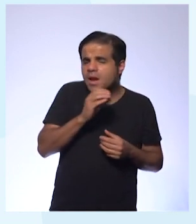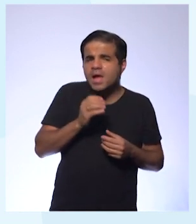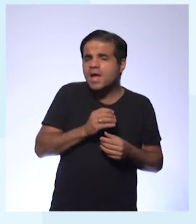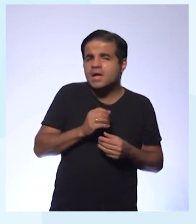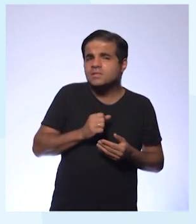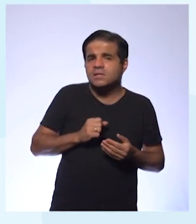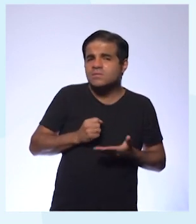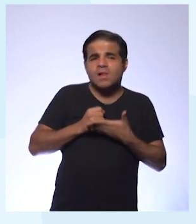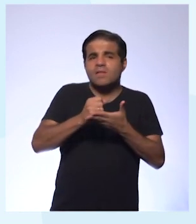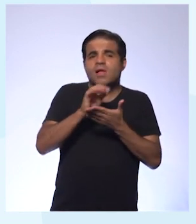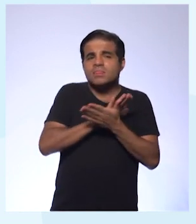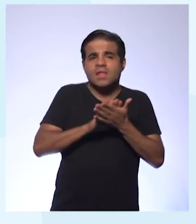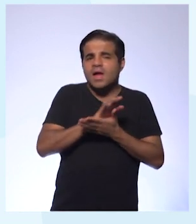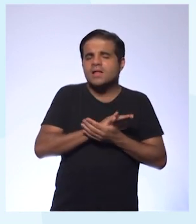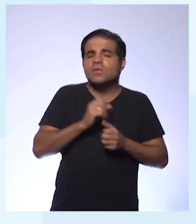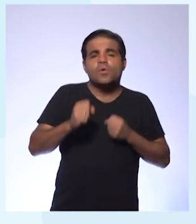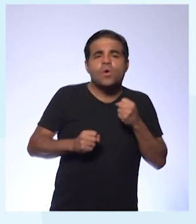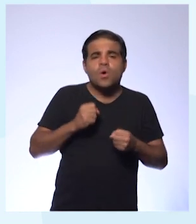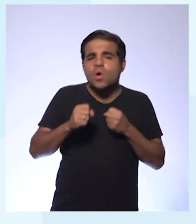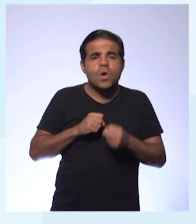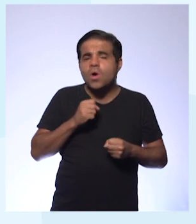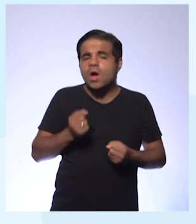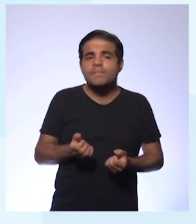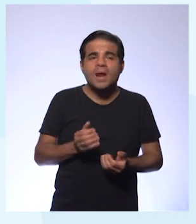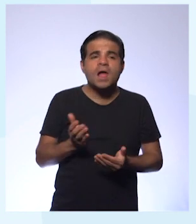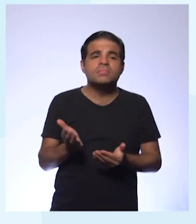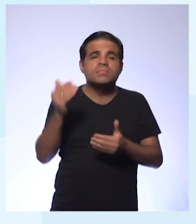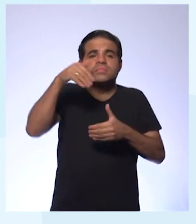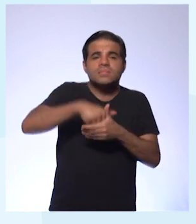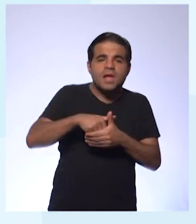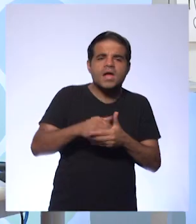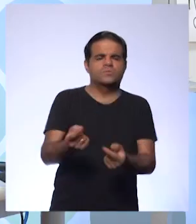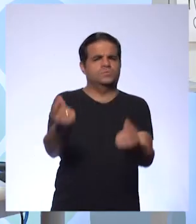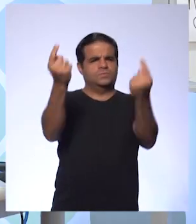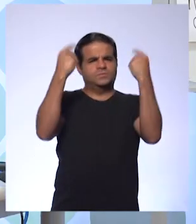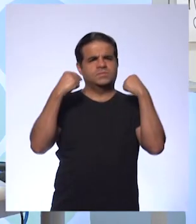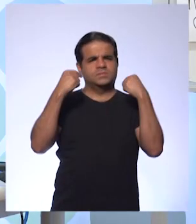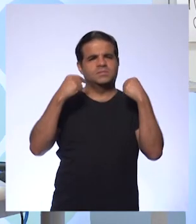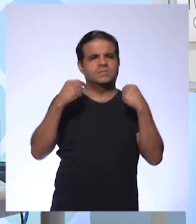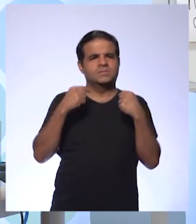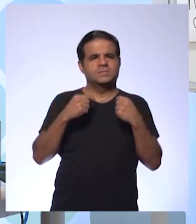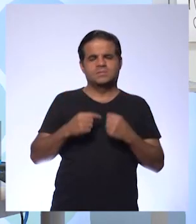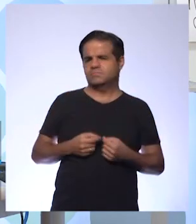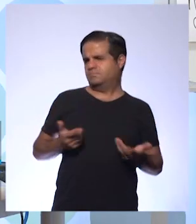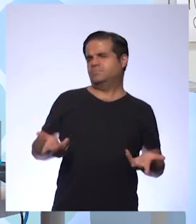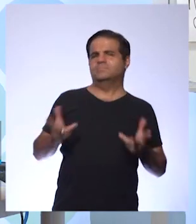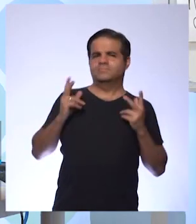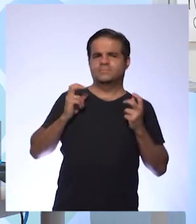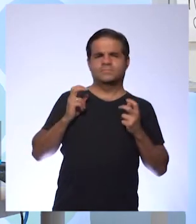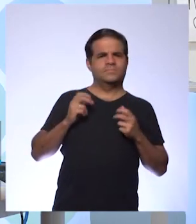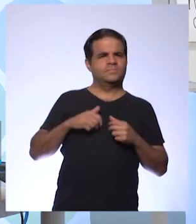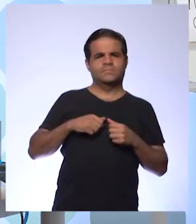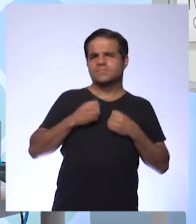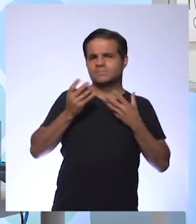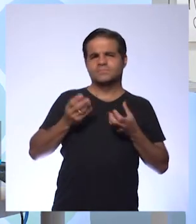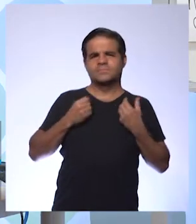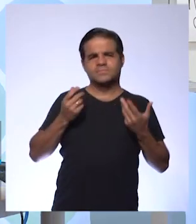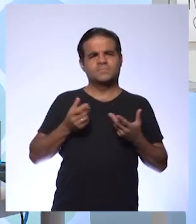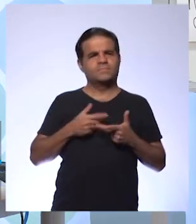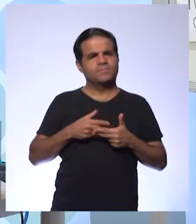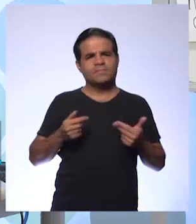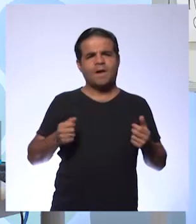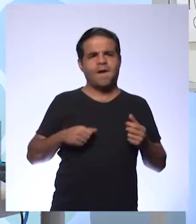vai levar a nada. Corra apenas para dentro de você. Ah, gente, esses alunos são muito bons, Andréia. Olha